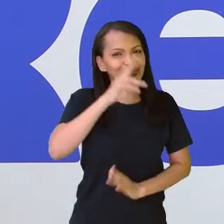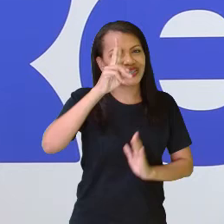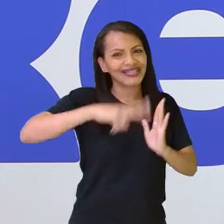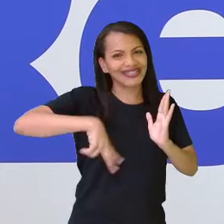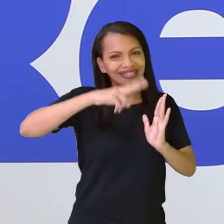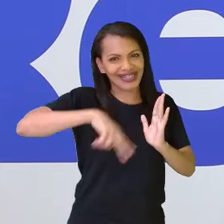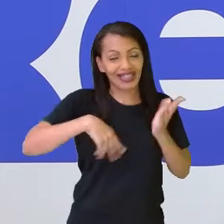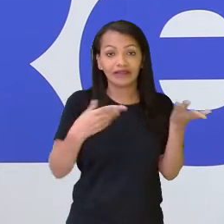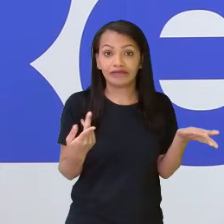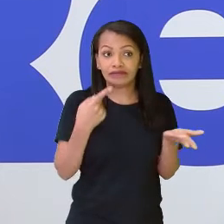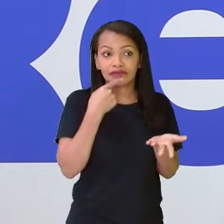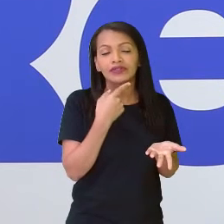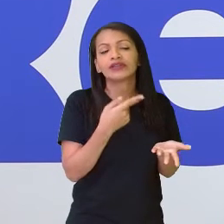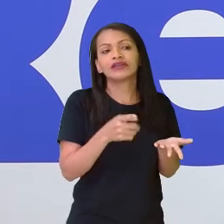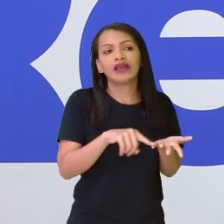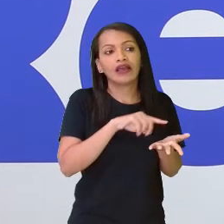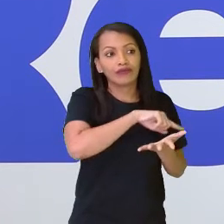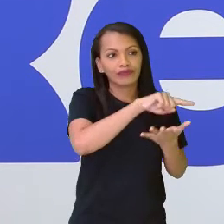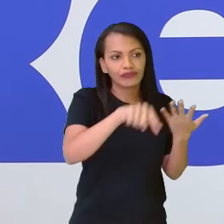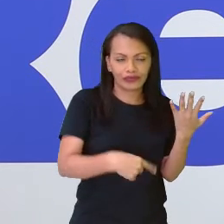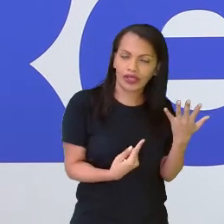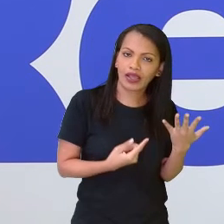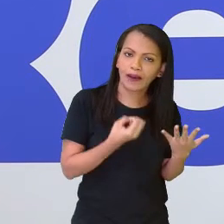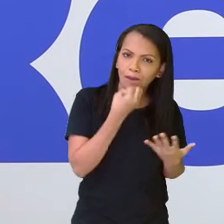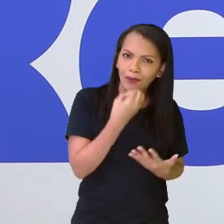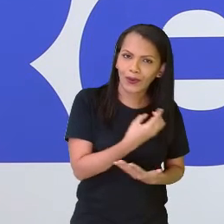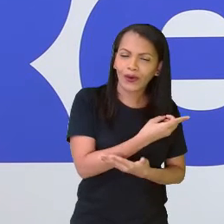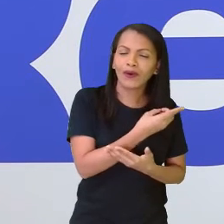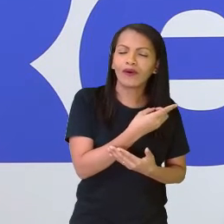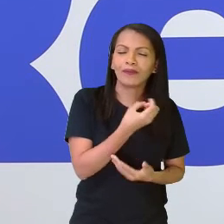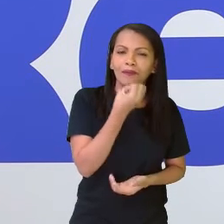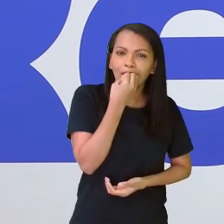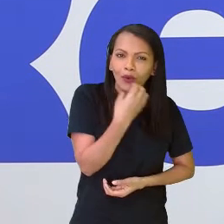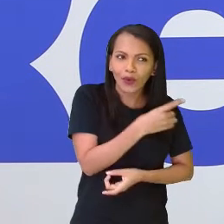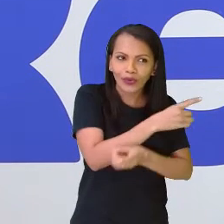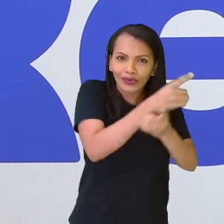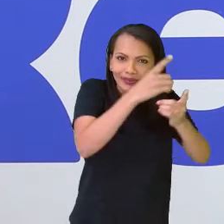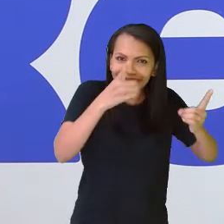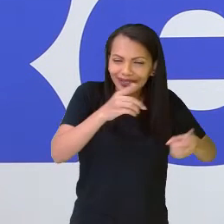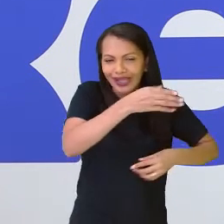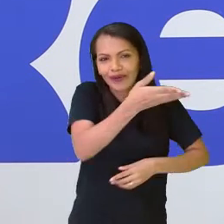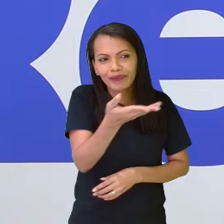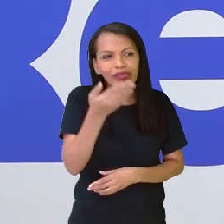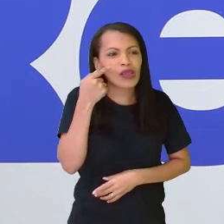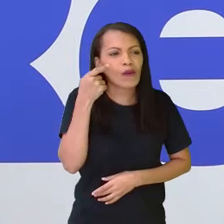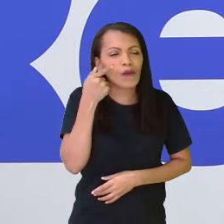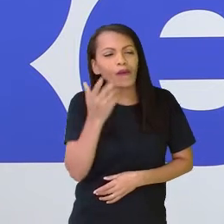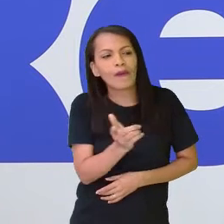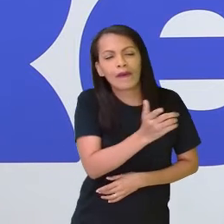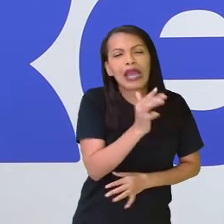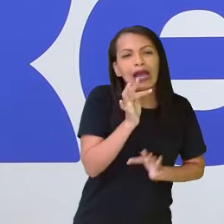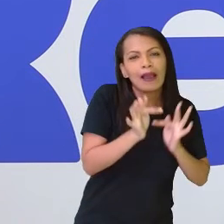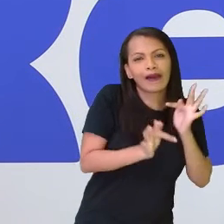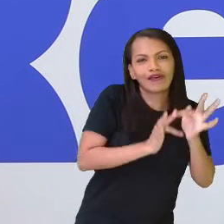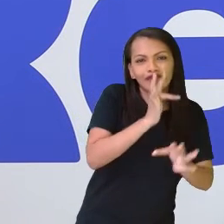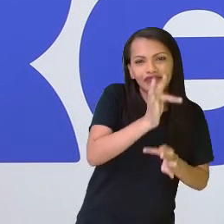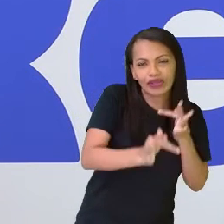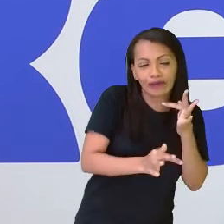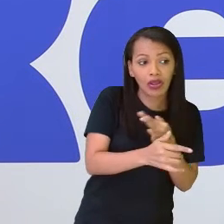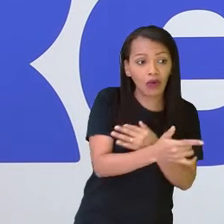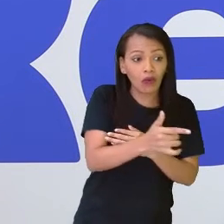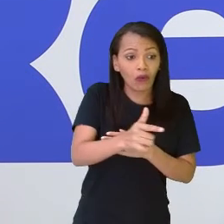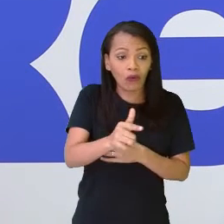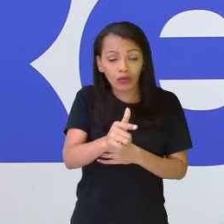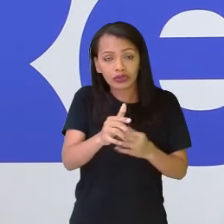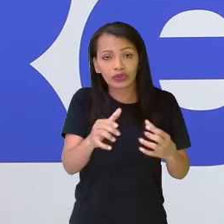tia. E nós temos aqui uma divisão. Sim. Uma parte está dizendo que é fábula, Sim. Outra parte